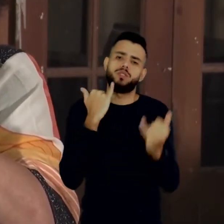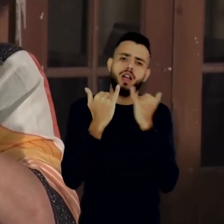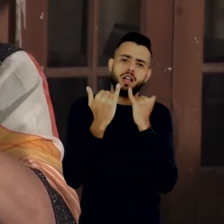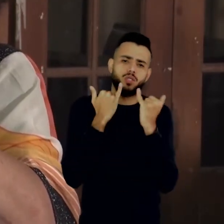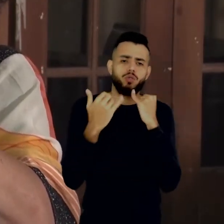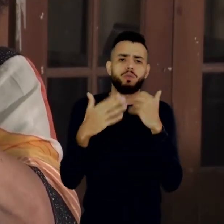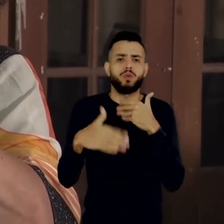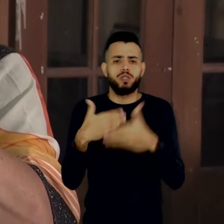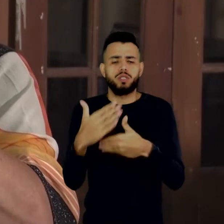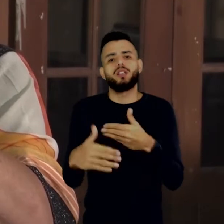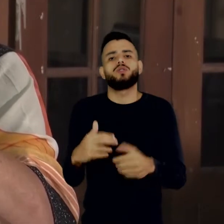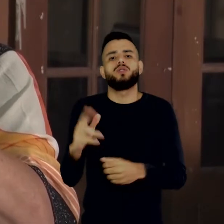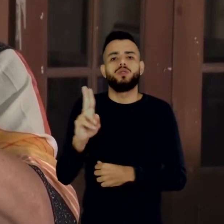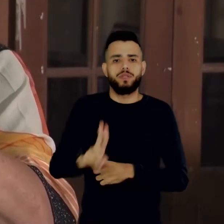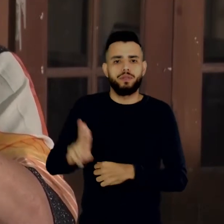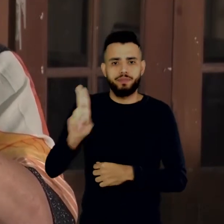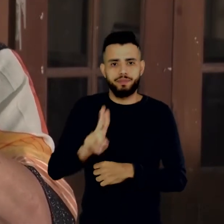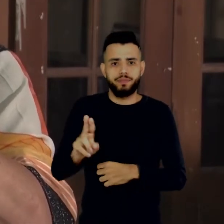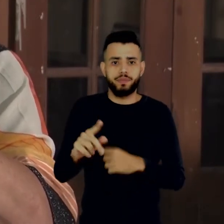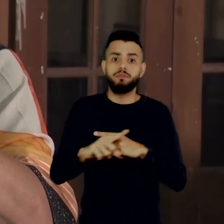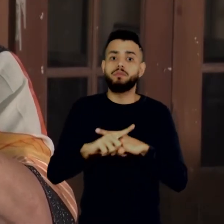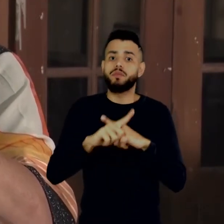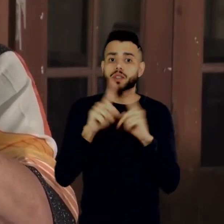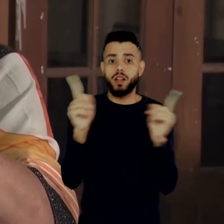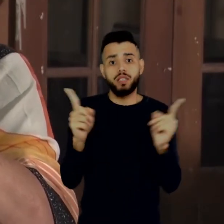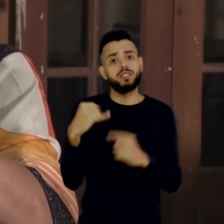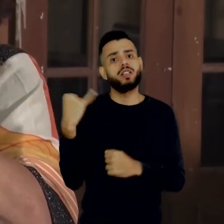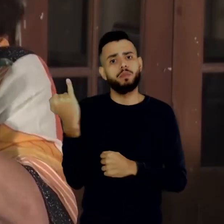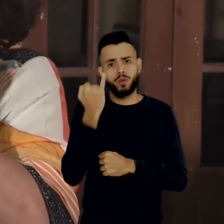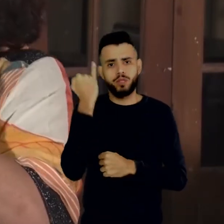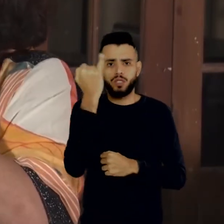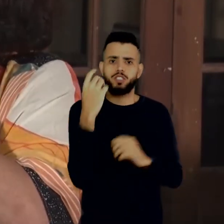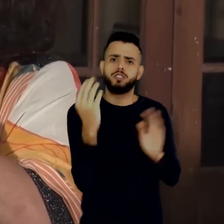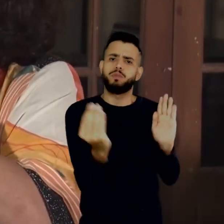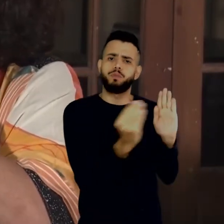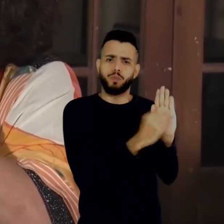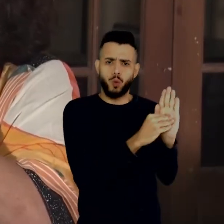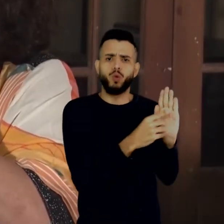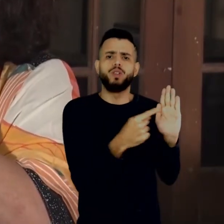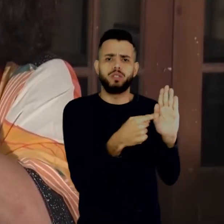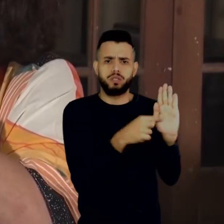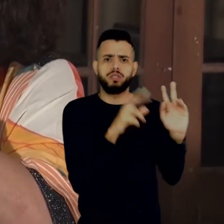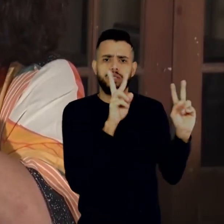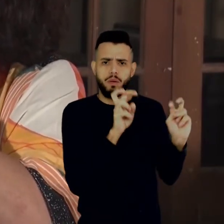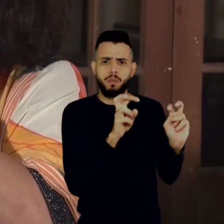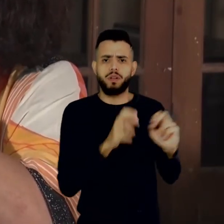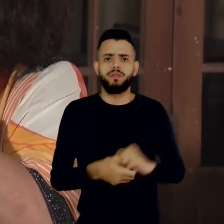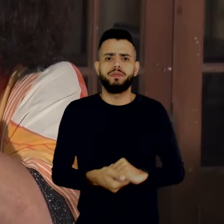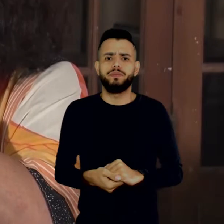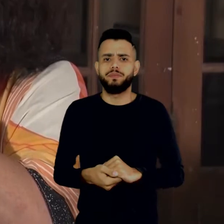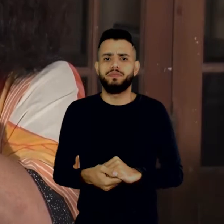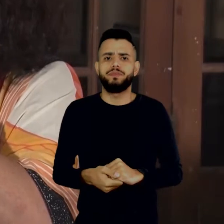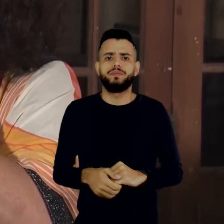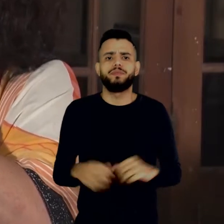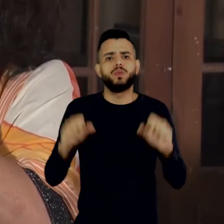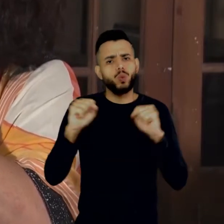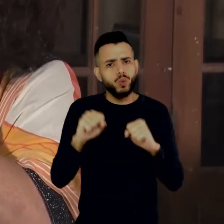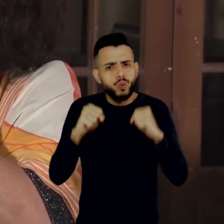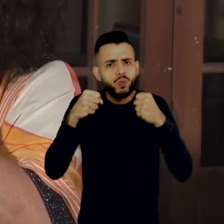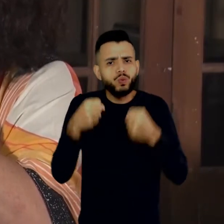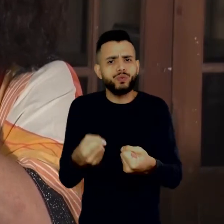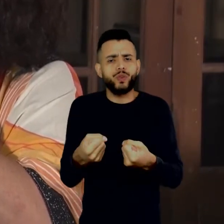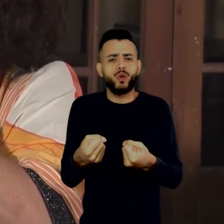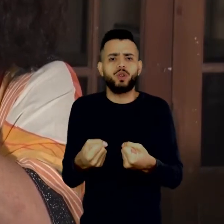das universidades. Mas é inevitável a gente mencionar esse aspecto aqui. Apesar dos esforços, né,